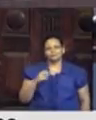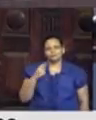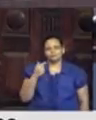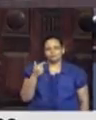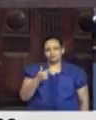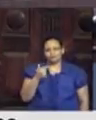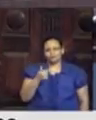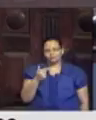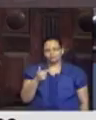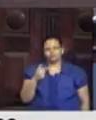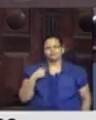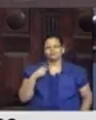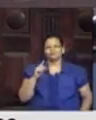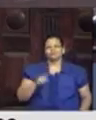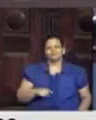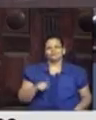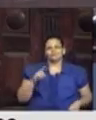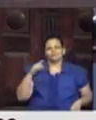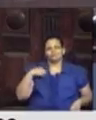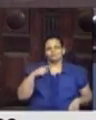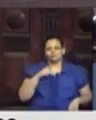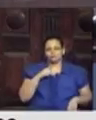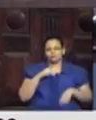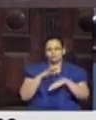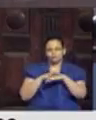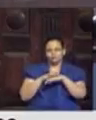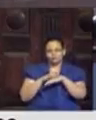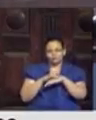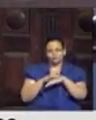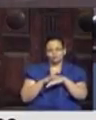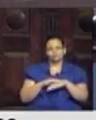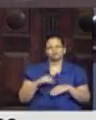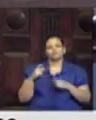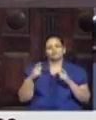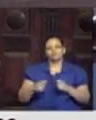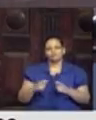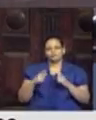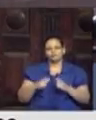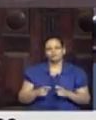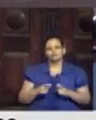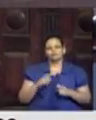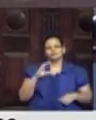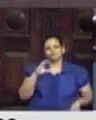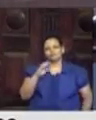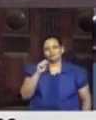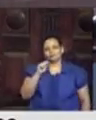2 laudos positivos de febre amarela na cidade de Casimiro de Abreu, região dos Lagos.